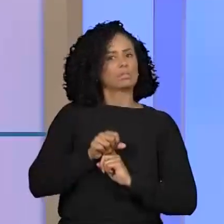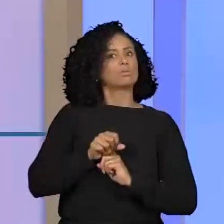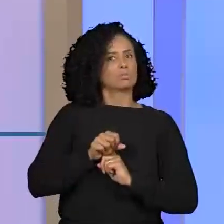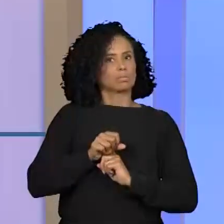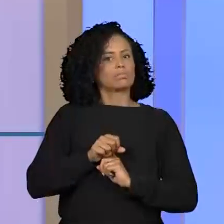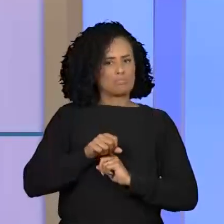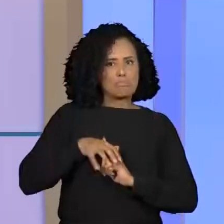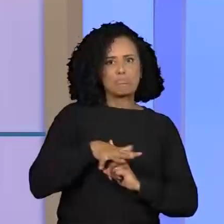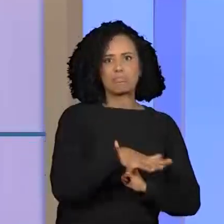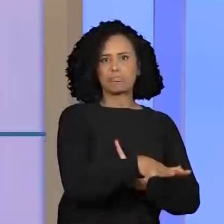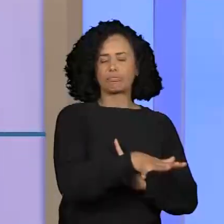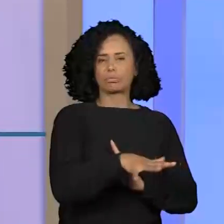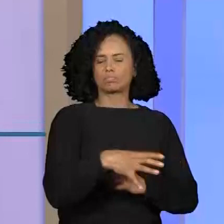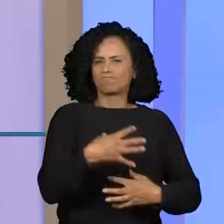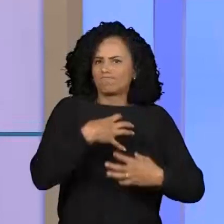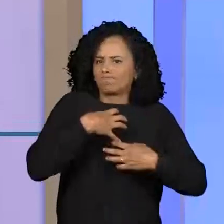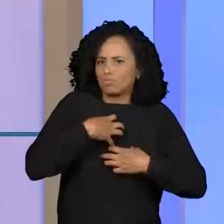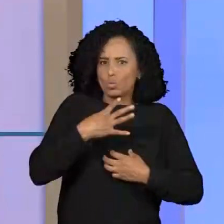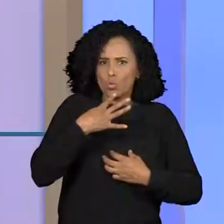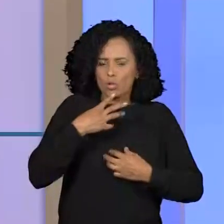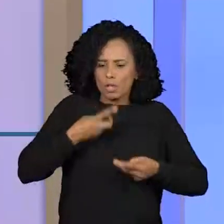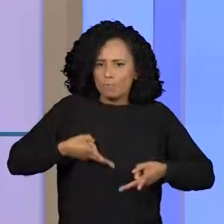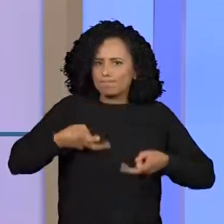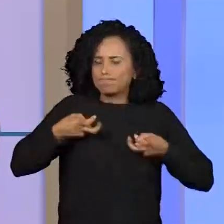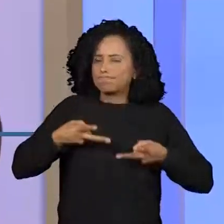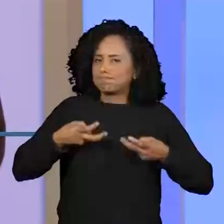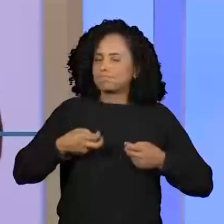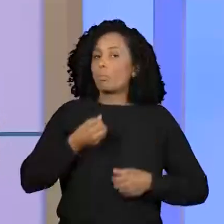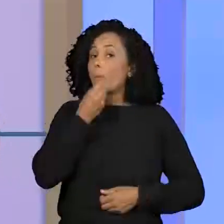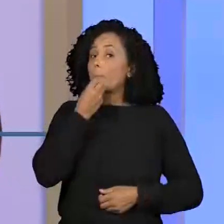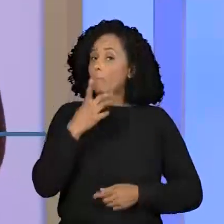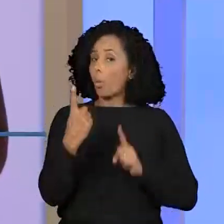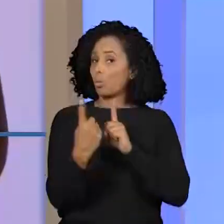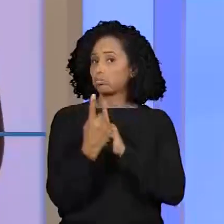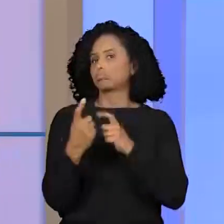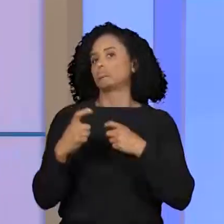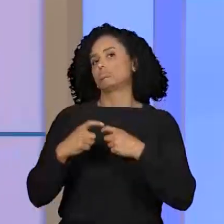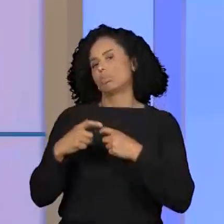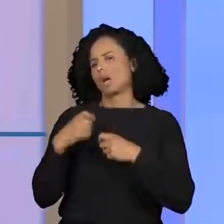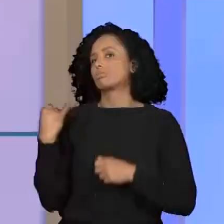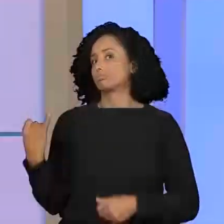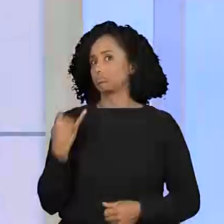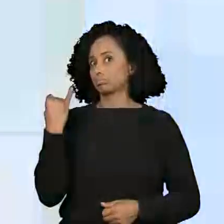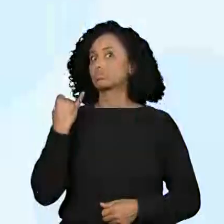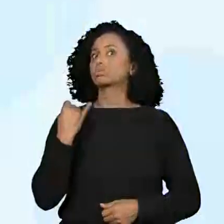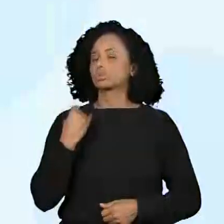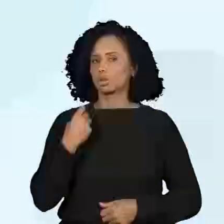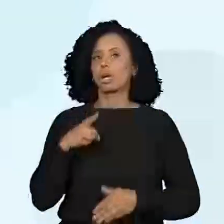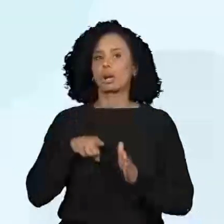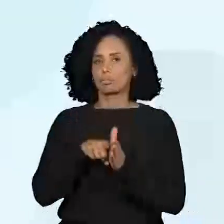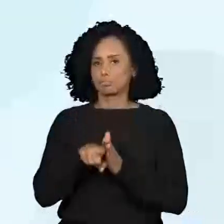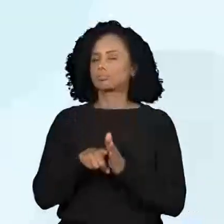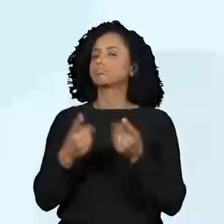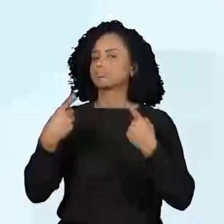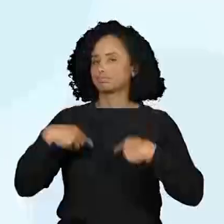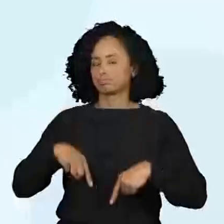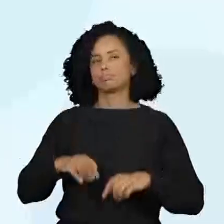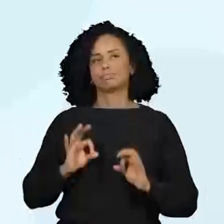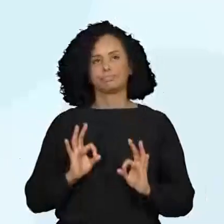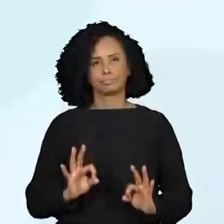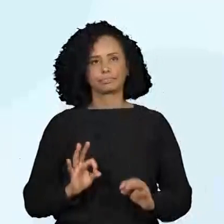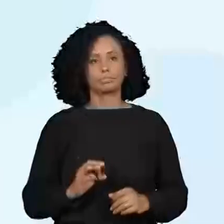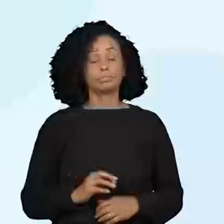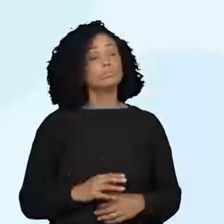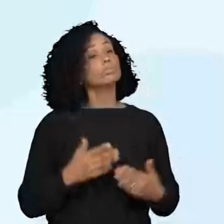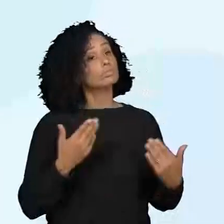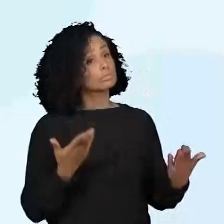os sintomas que a gente está sentindo, né, então isso que é importante. E a gente também tem aí as doenças que são transmitidas pelo